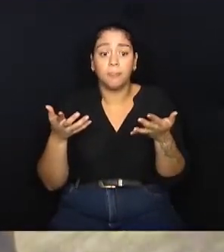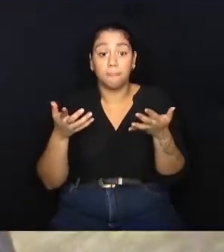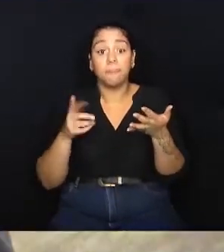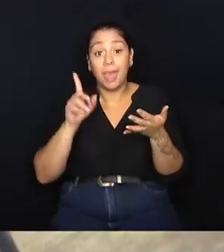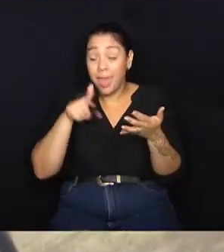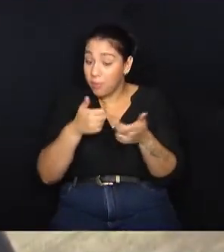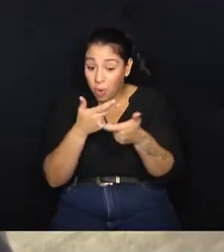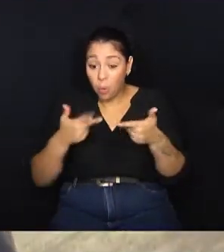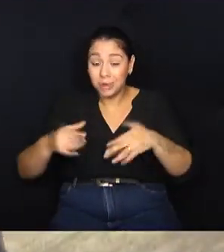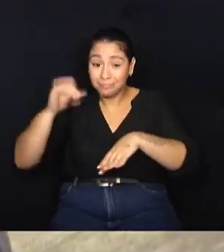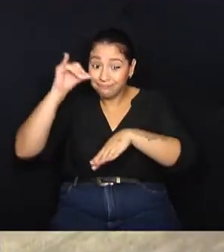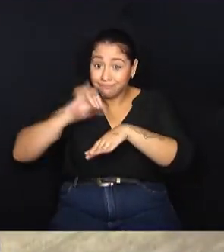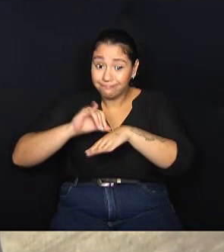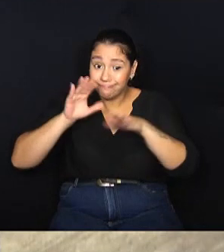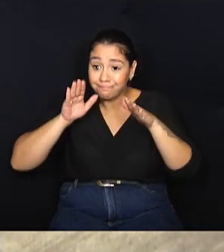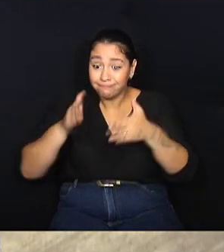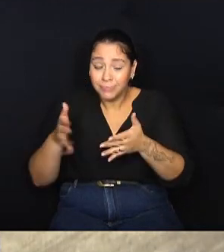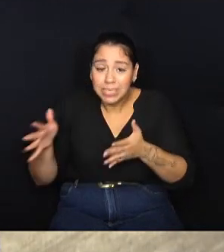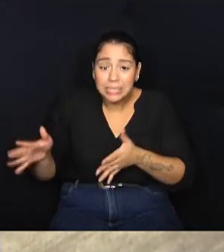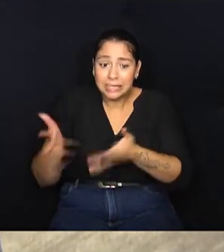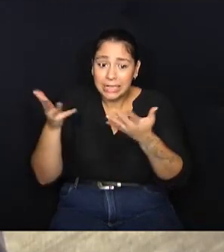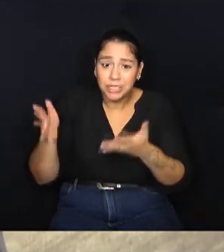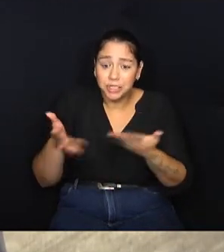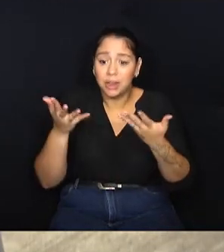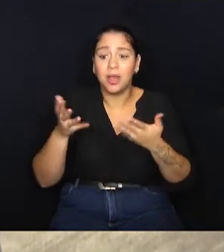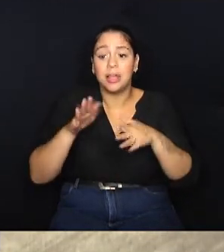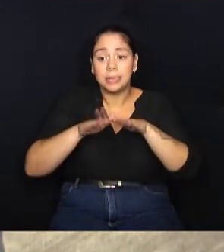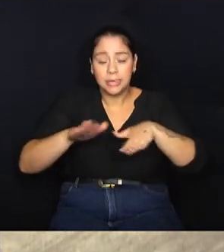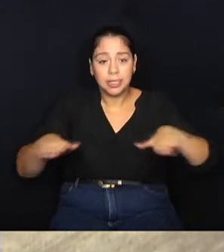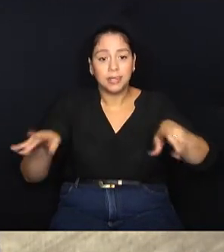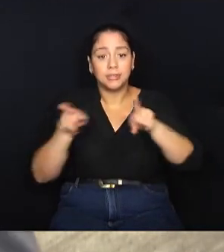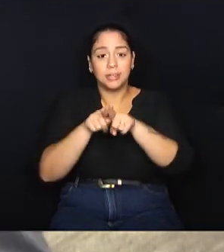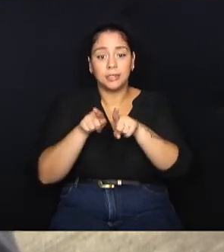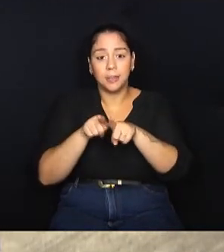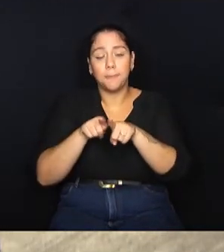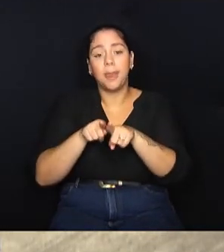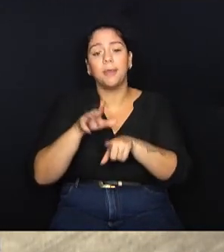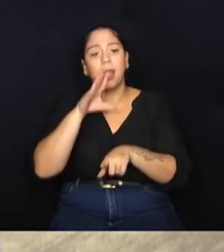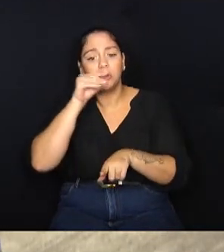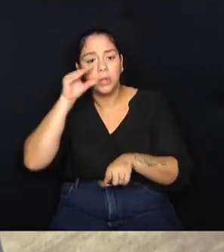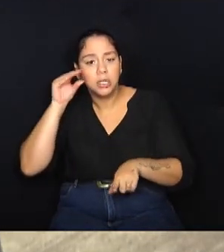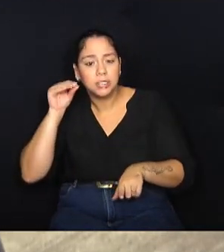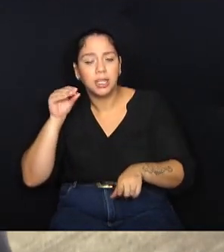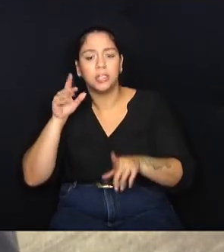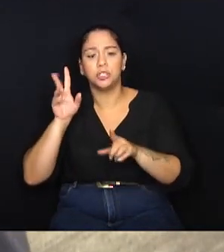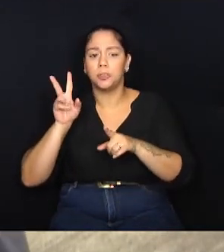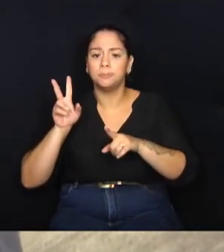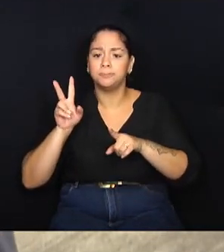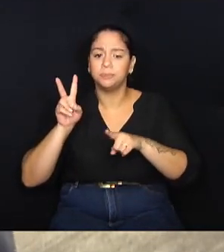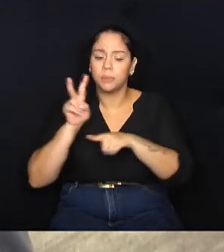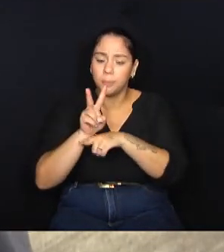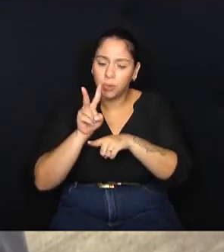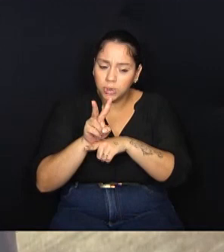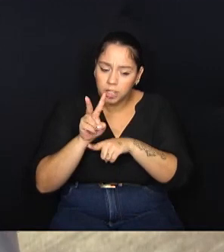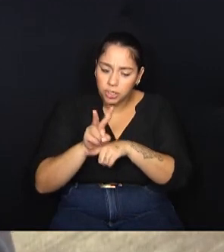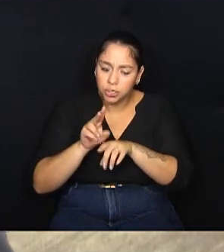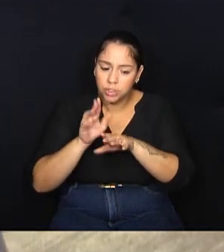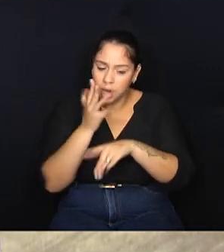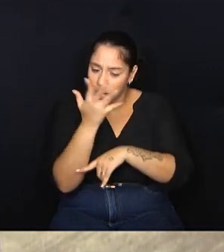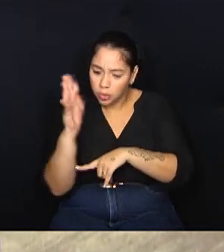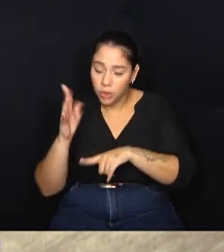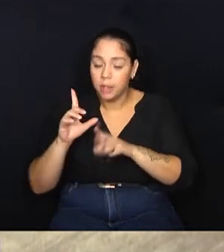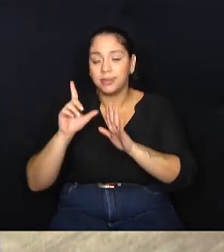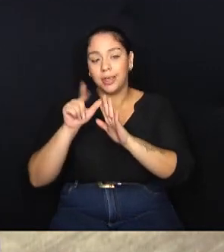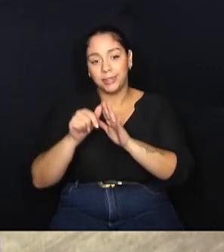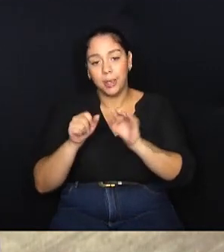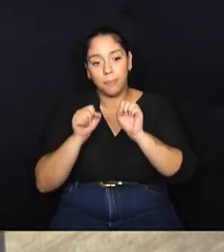central, assim, estimular a criança e o adolescente a proteger ambientalmente para que depois ele possa disseminar para os adultos, né, e para